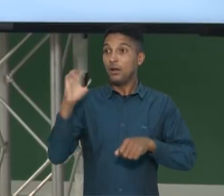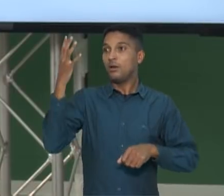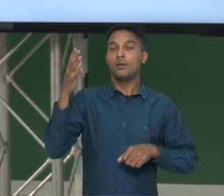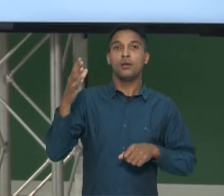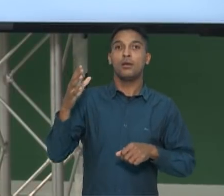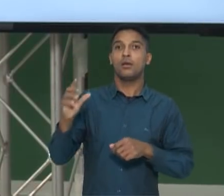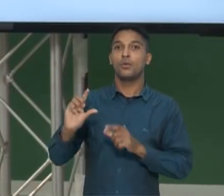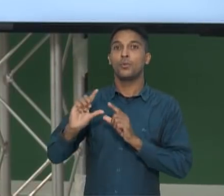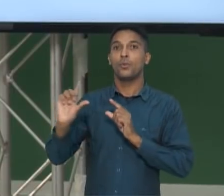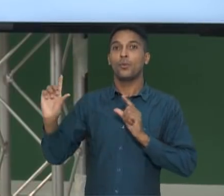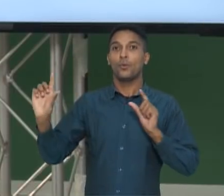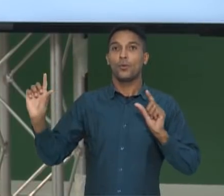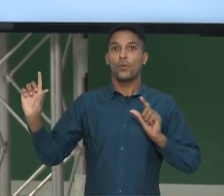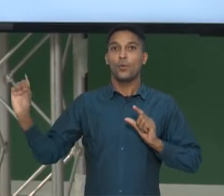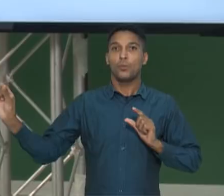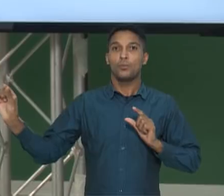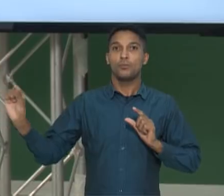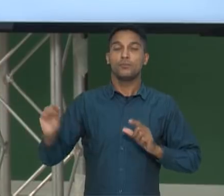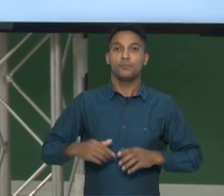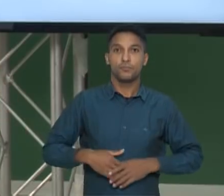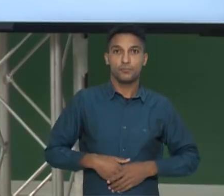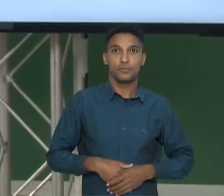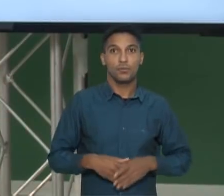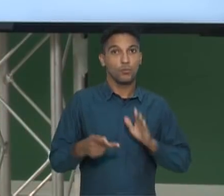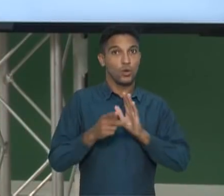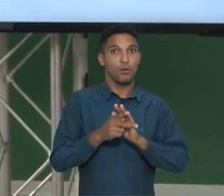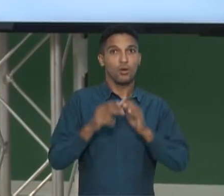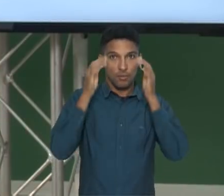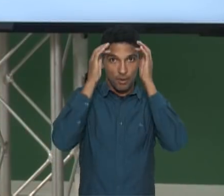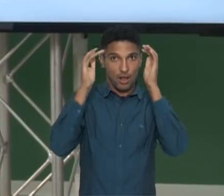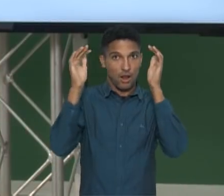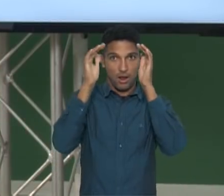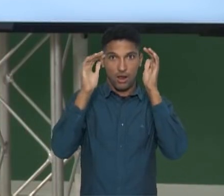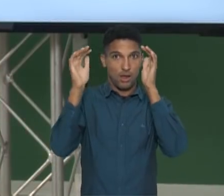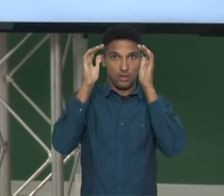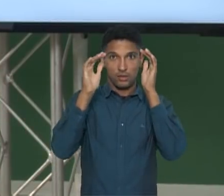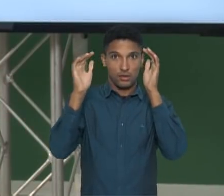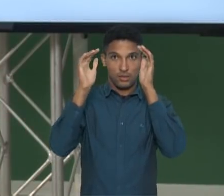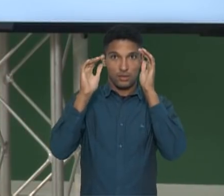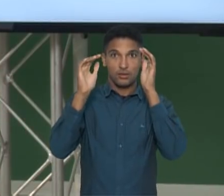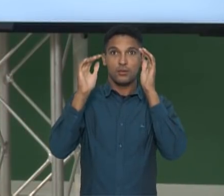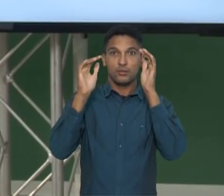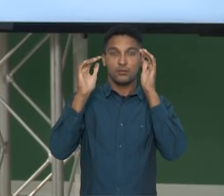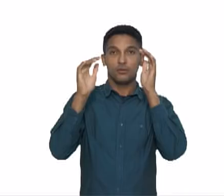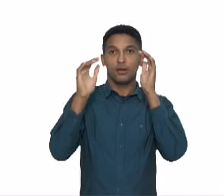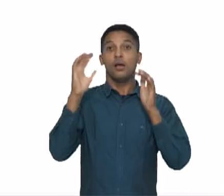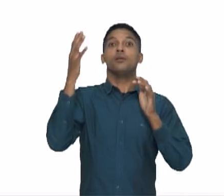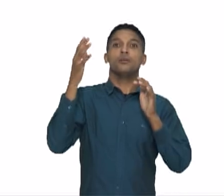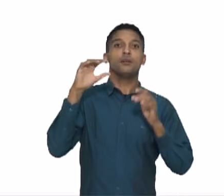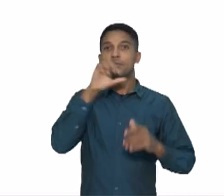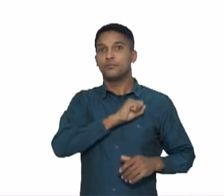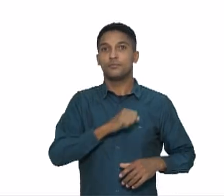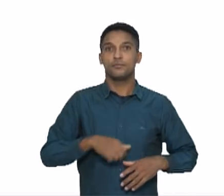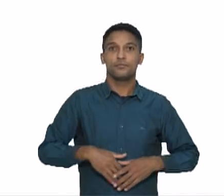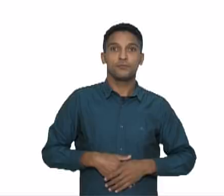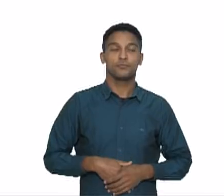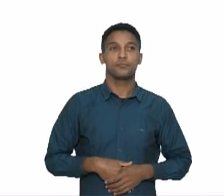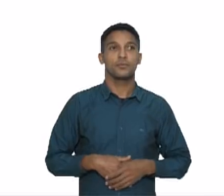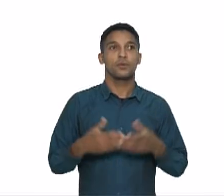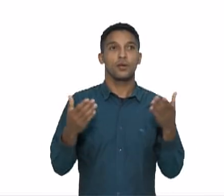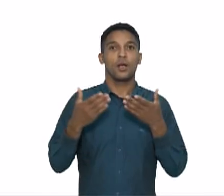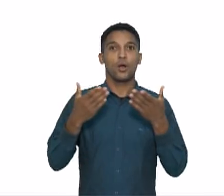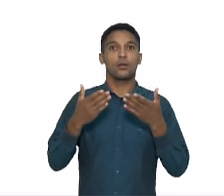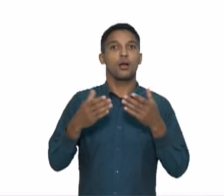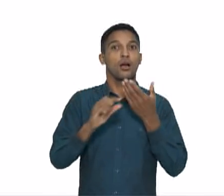epifania, né? E de introspecção psicológica. Muito bem. Então, a gente retoma aqui um pouquinho, né, sobre a Clarice